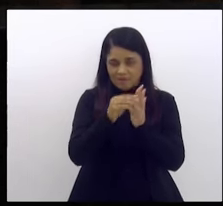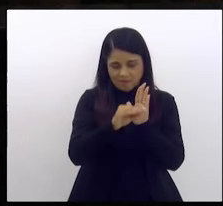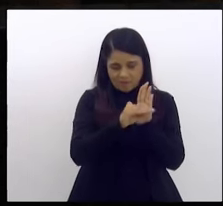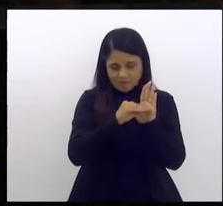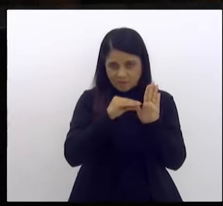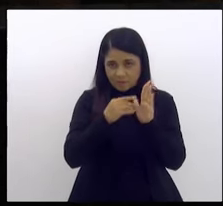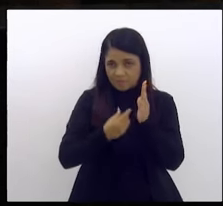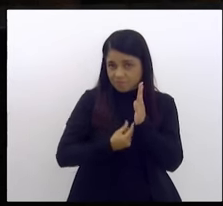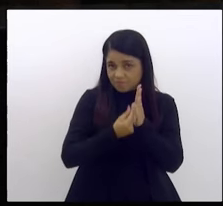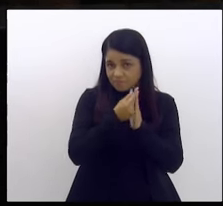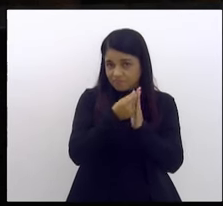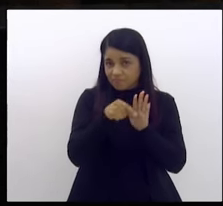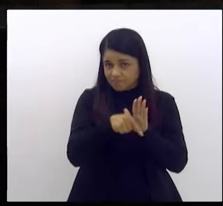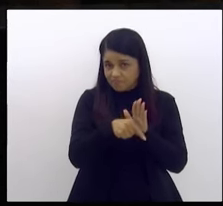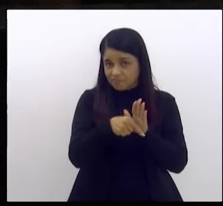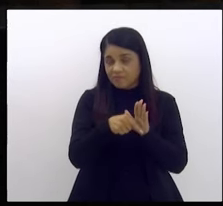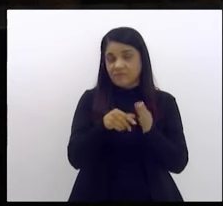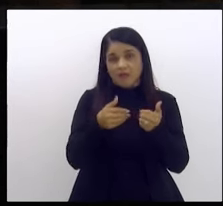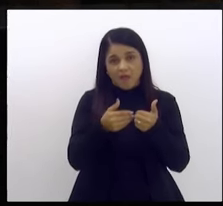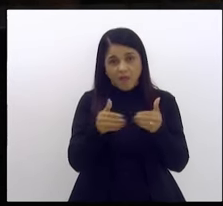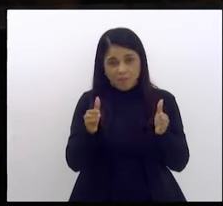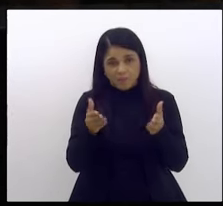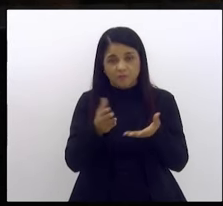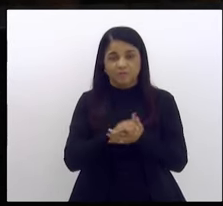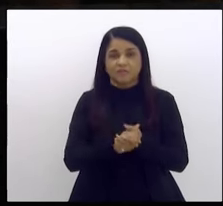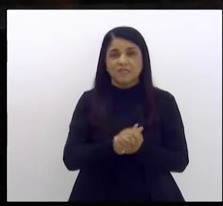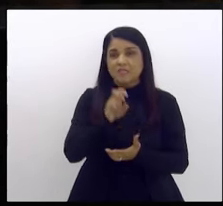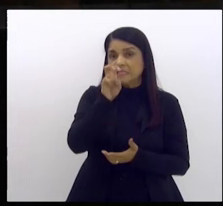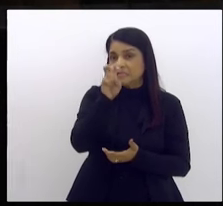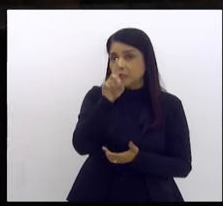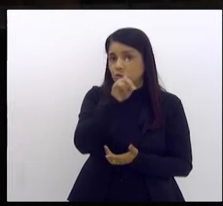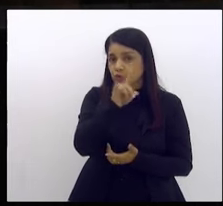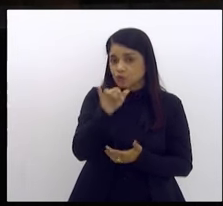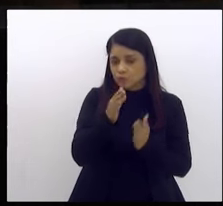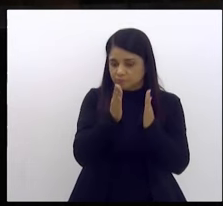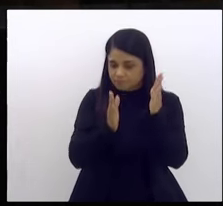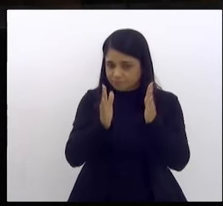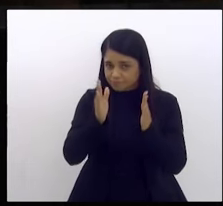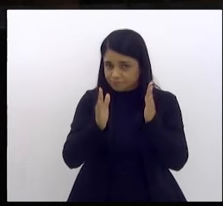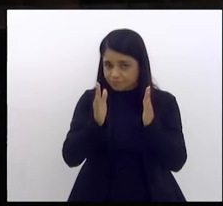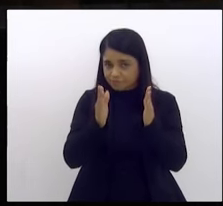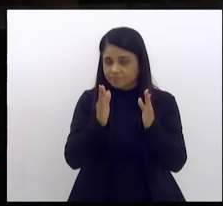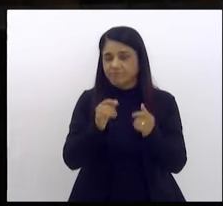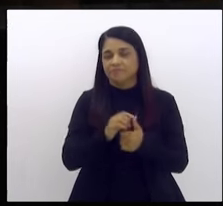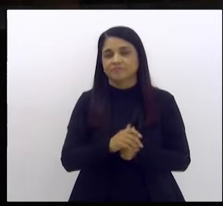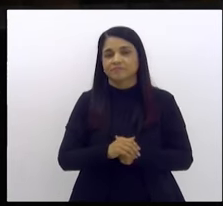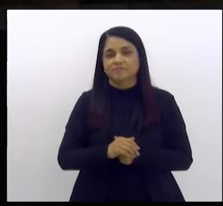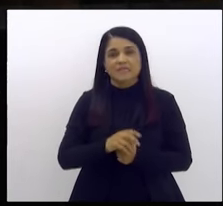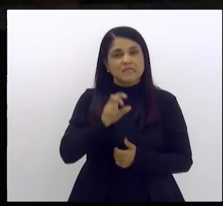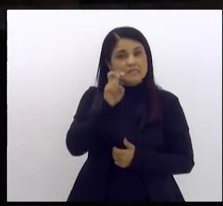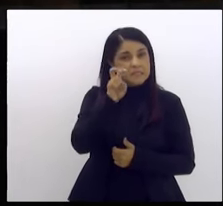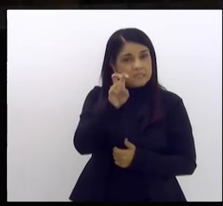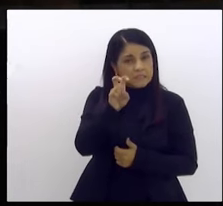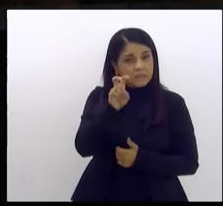e ficará aberto durante 5 dias, evidentemente,